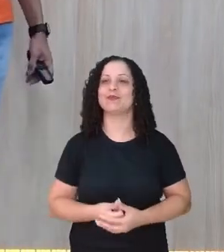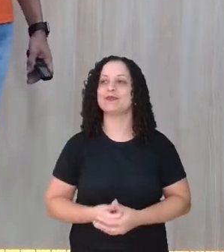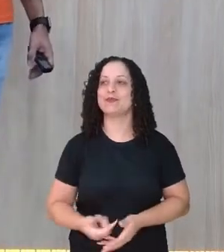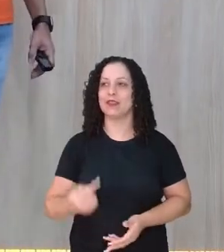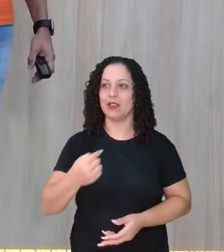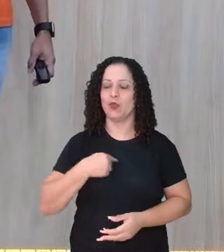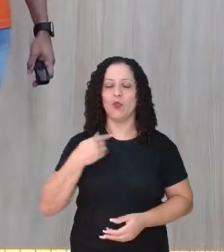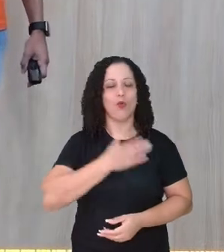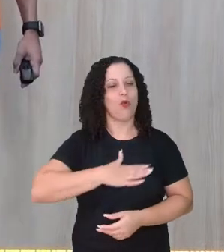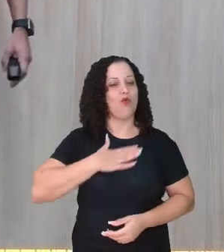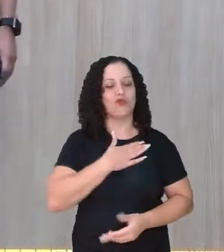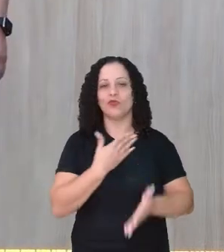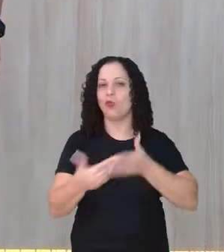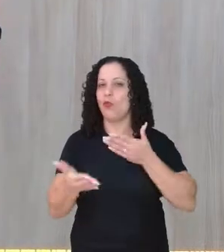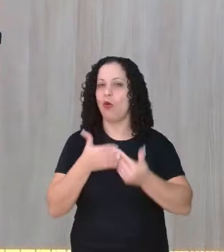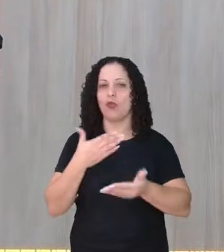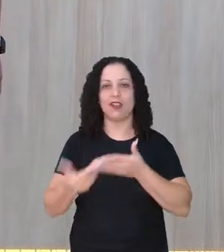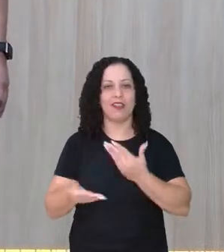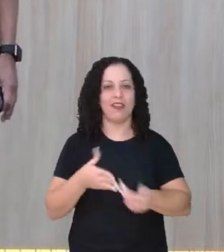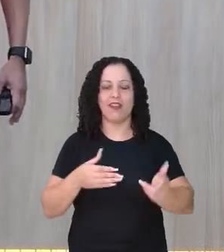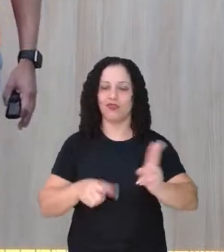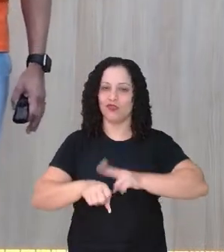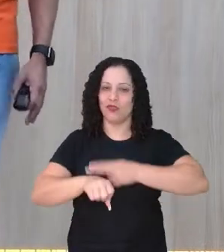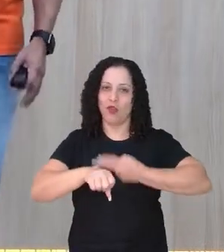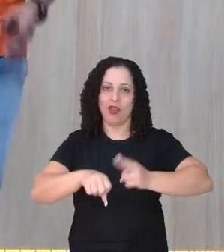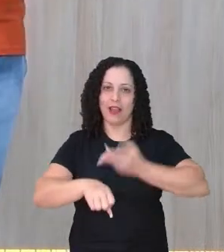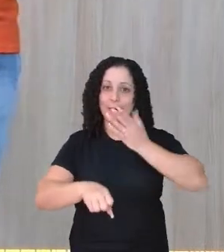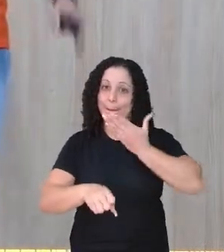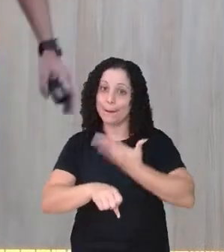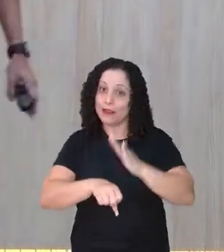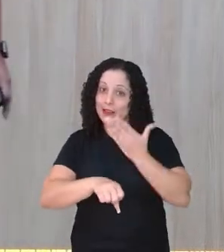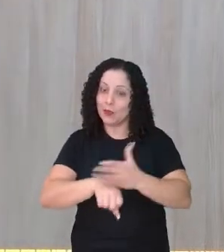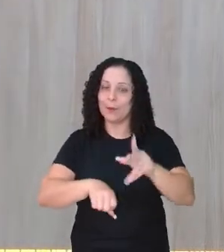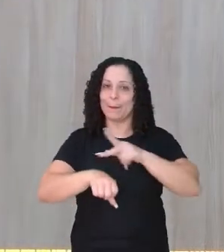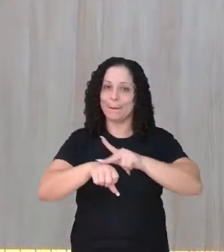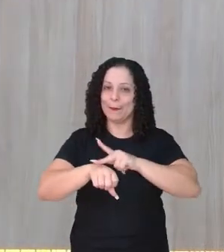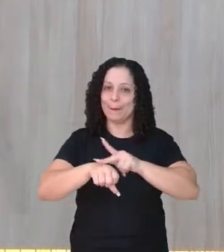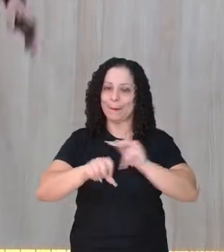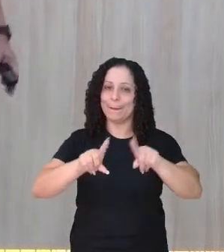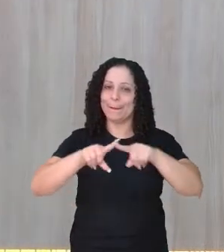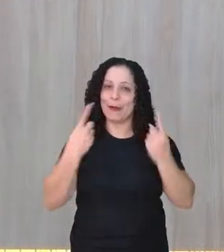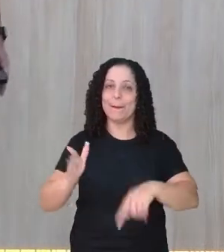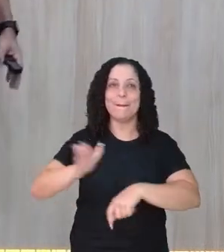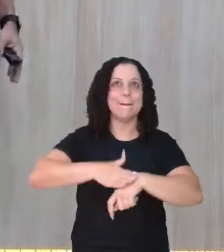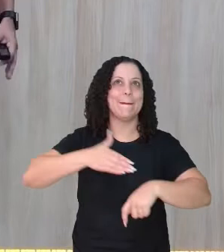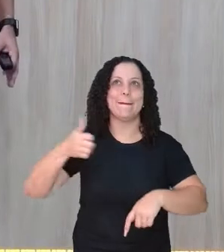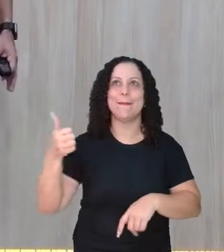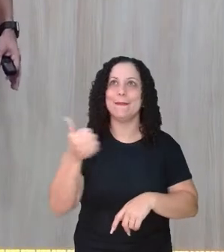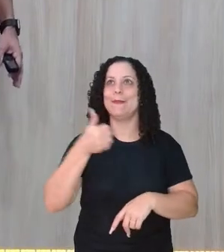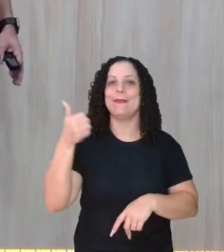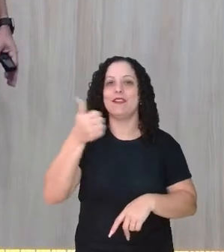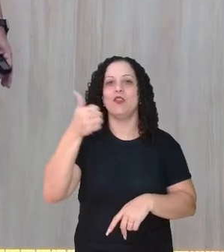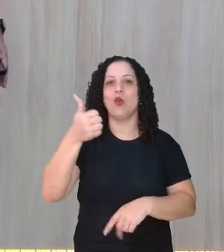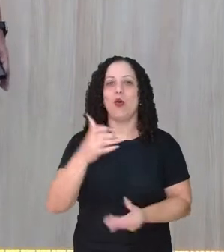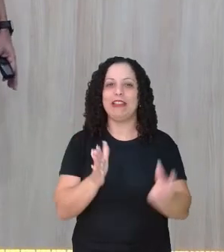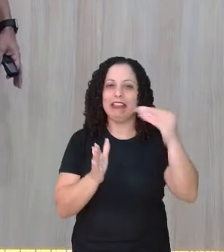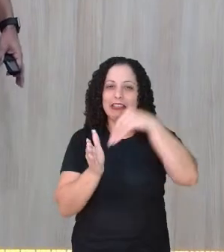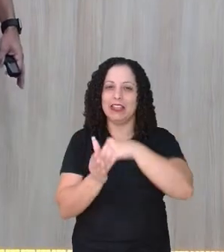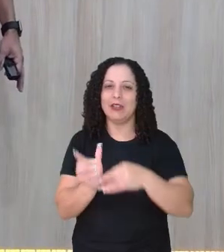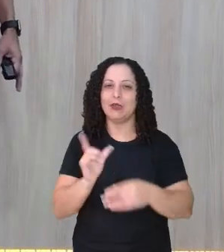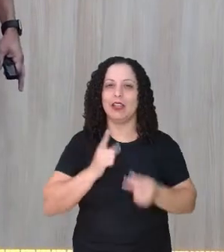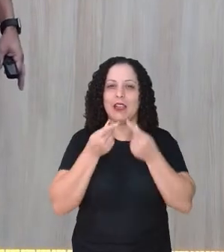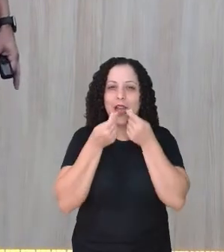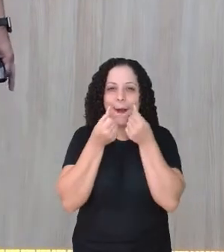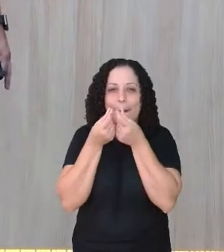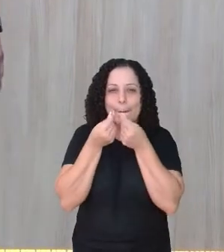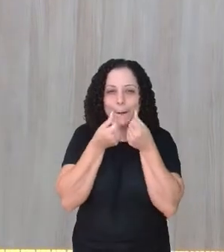Celi, de qualquer chocolate, branco ou preto, mas o que eu mais gosto são aqueles que vêm com pedaços de amendoim,